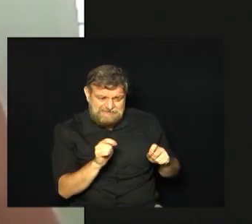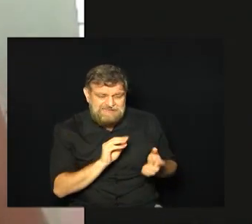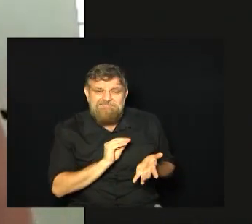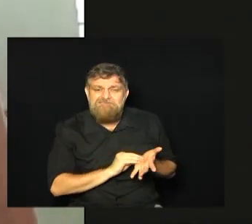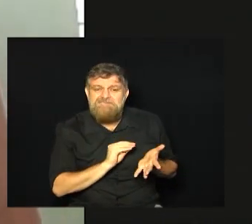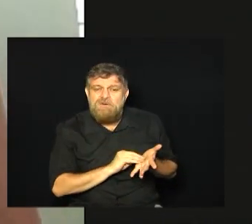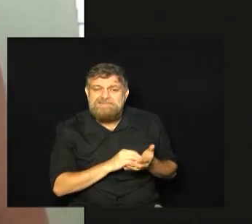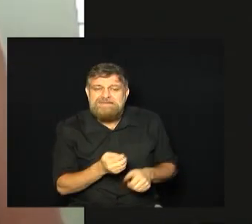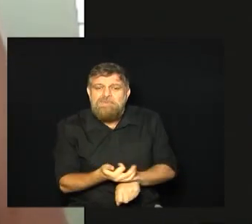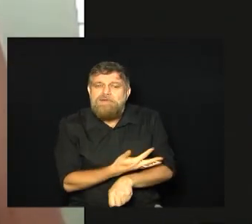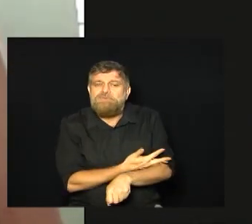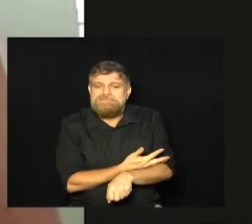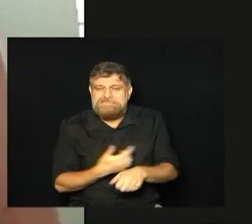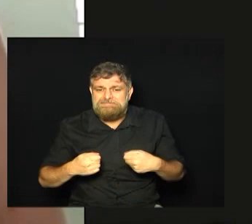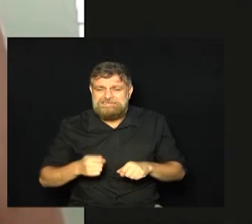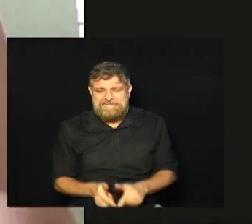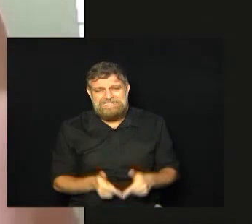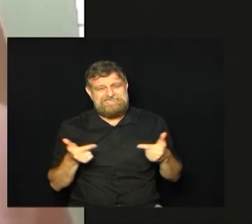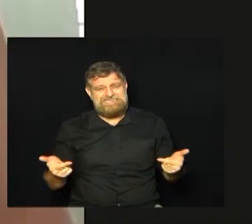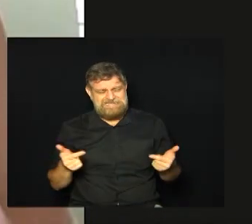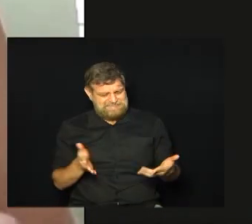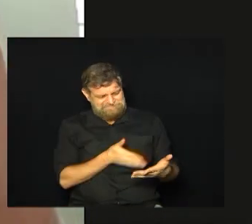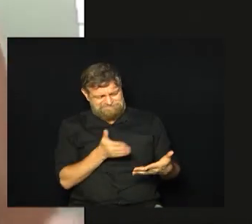faltando emoção, está chata de ler.